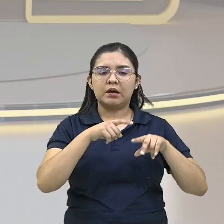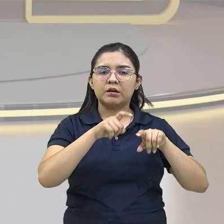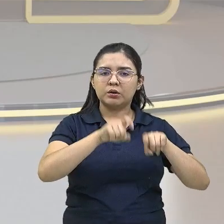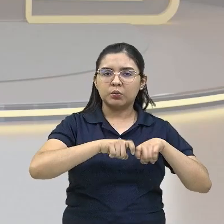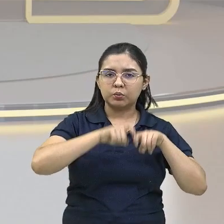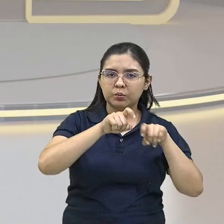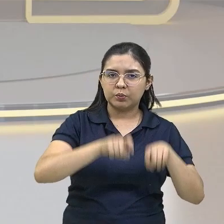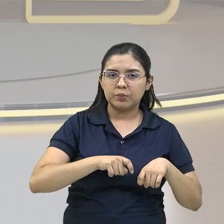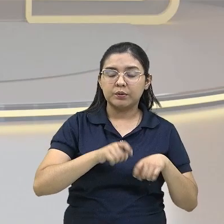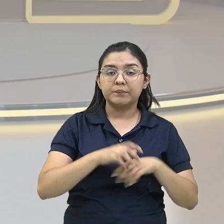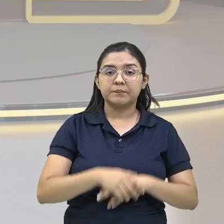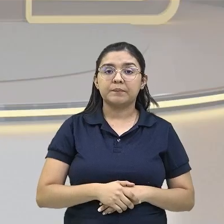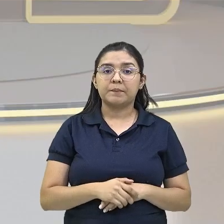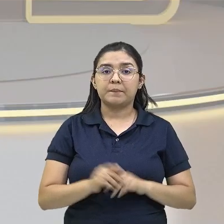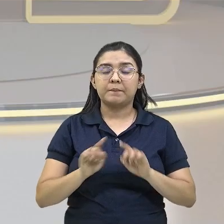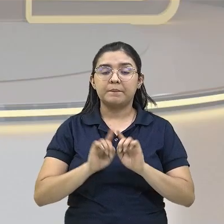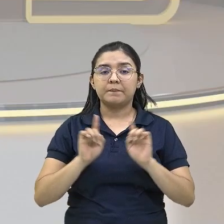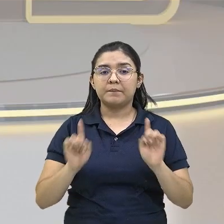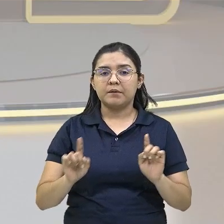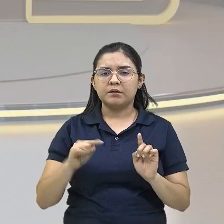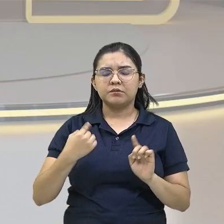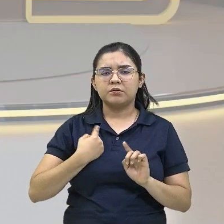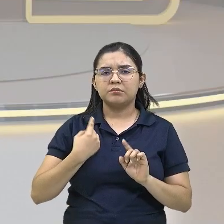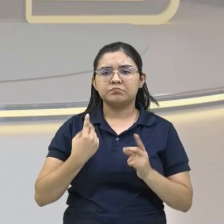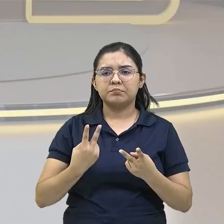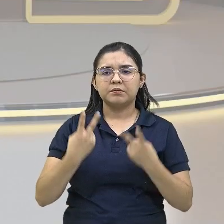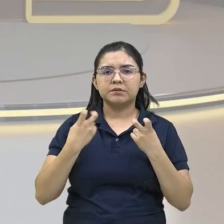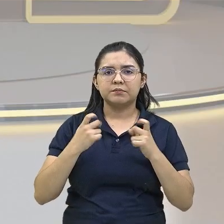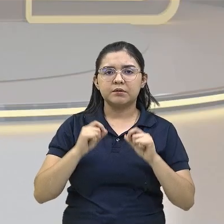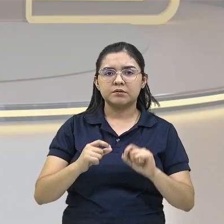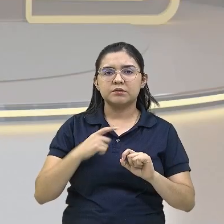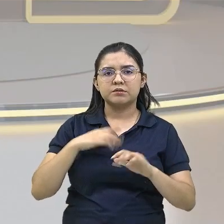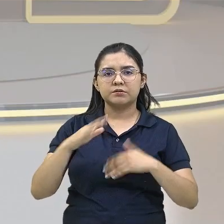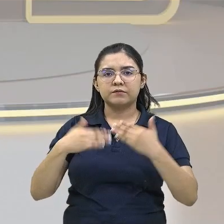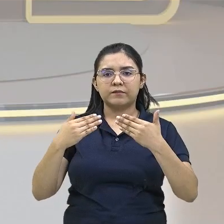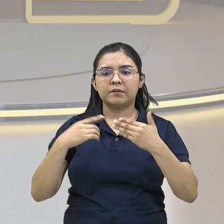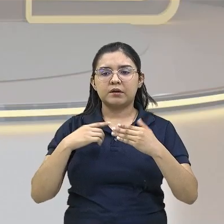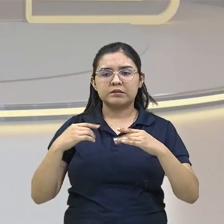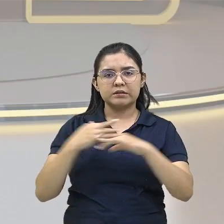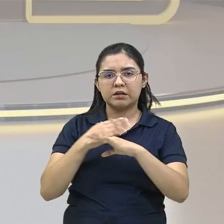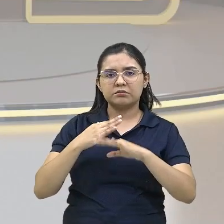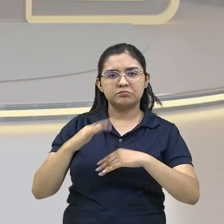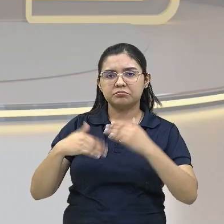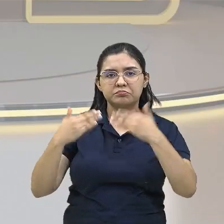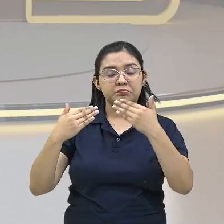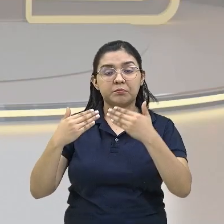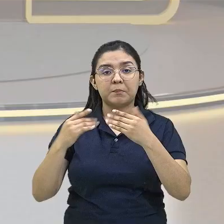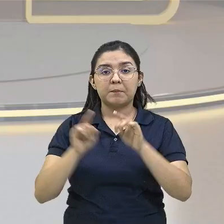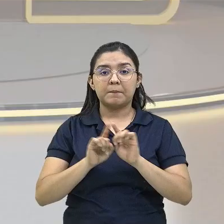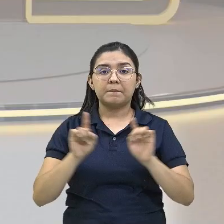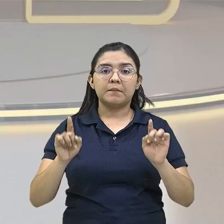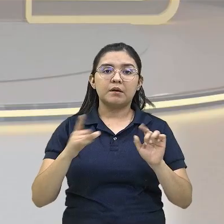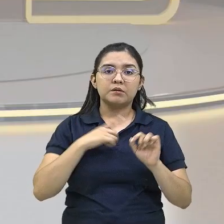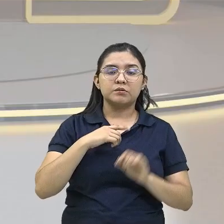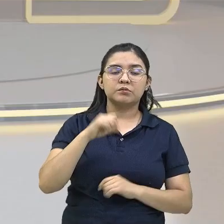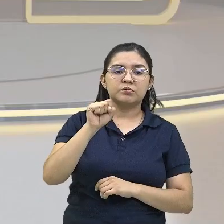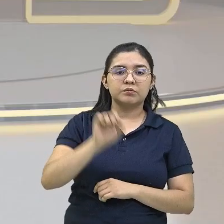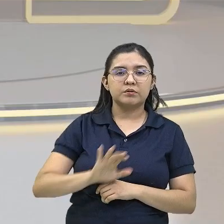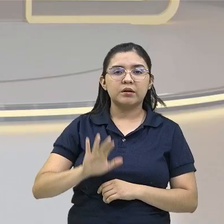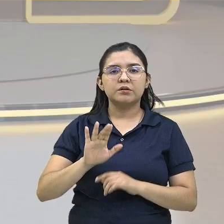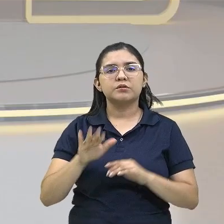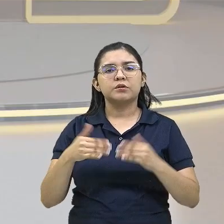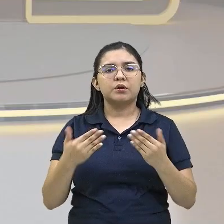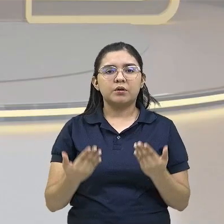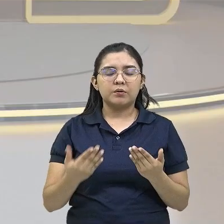agricultura, mas a gente ainda não observava, né, esse crescimento dessas cidades, né? Mais ali para a região sudeste, com as